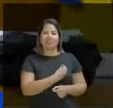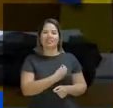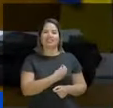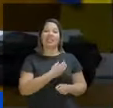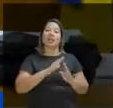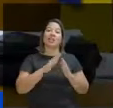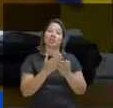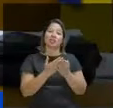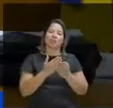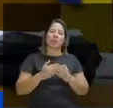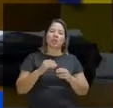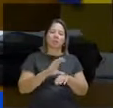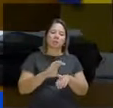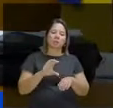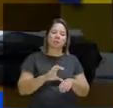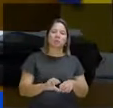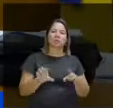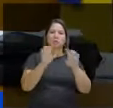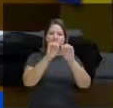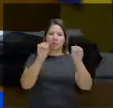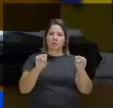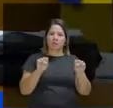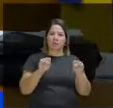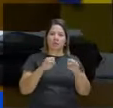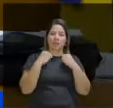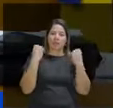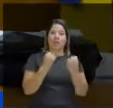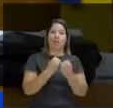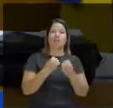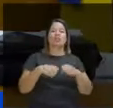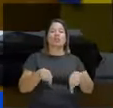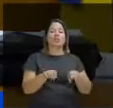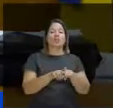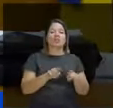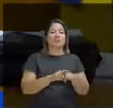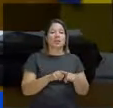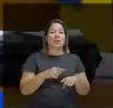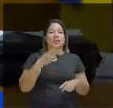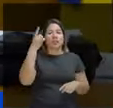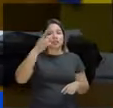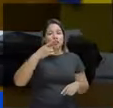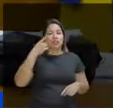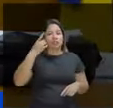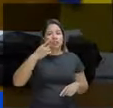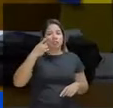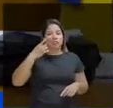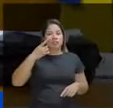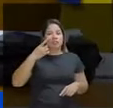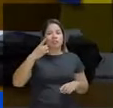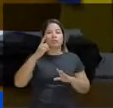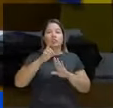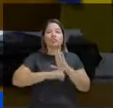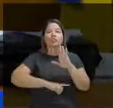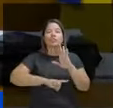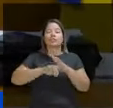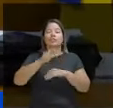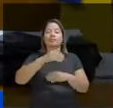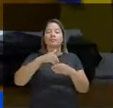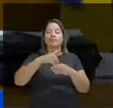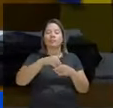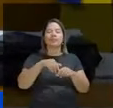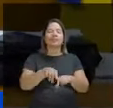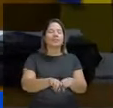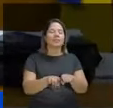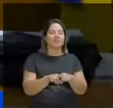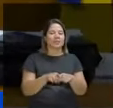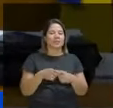fizemos aqui cursos, seminários nacionais de direito eleitoral e você foi a peça primordial. Eu proponho aqui a